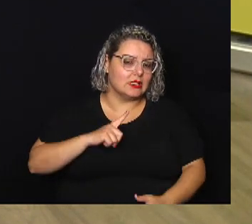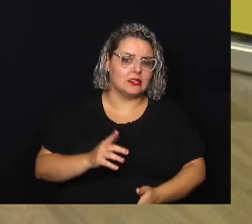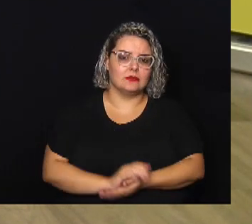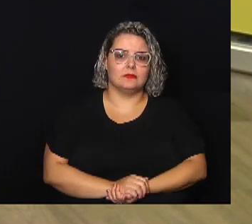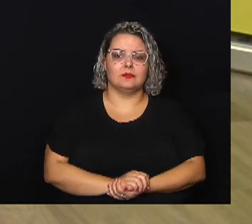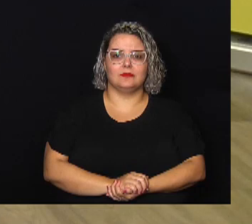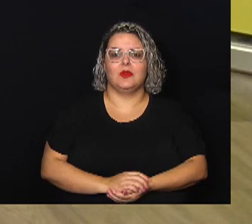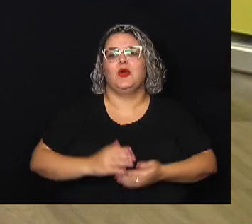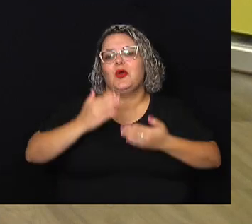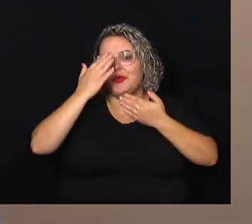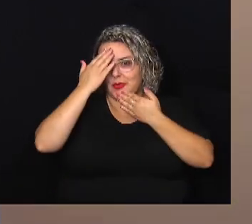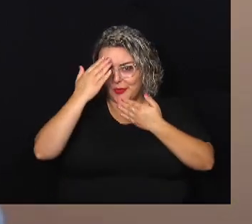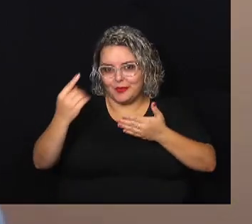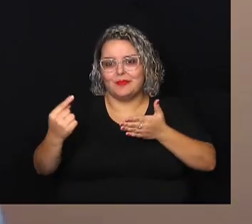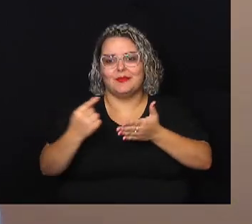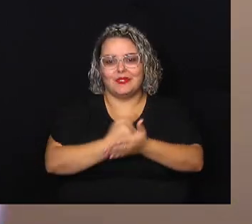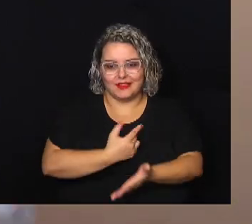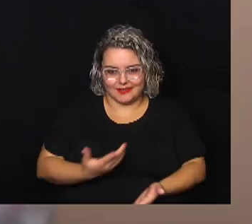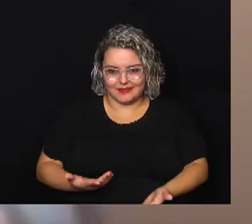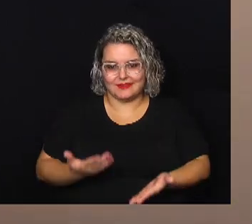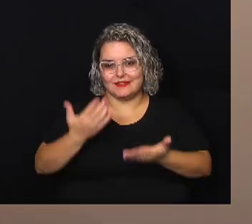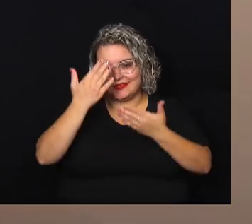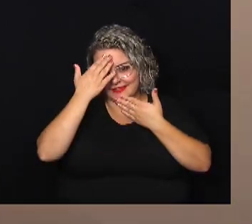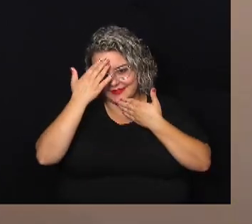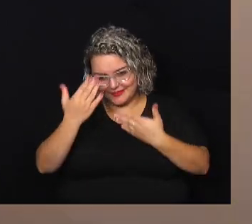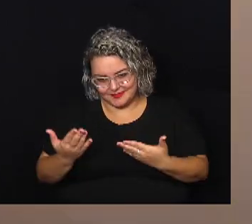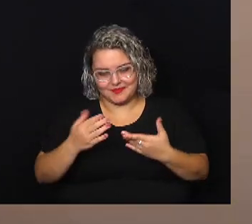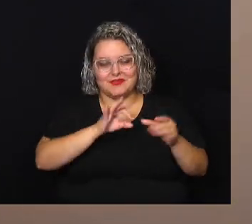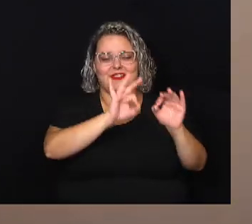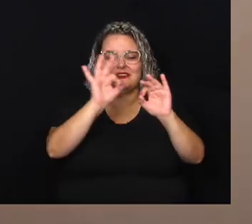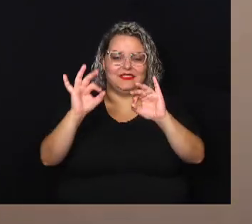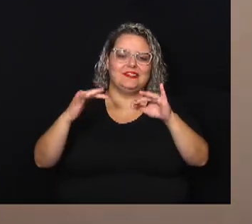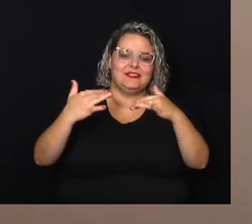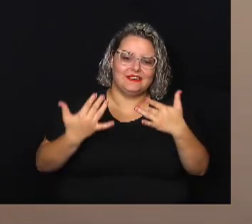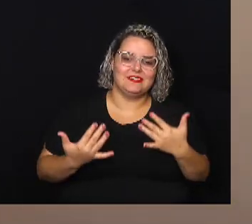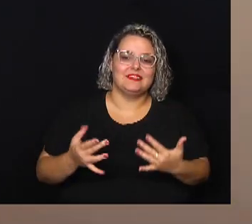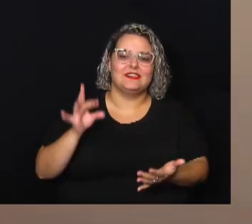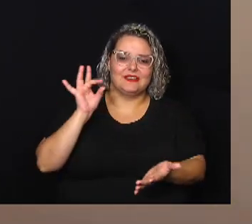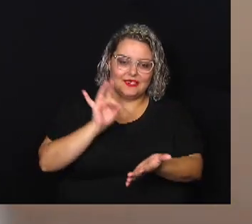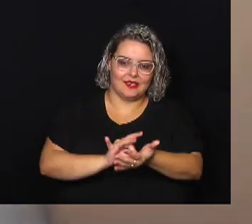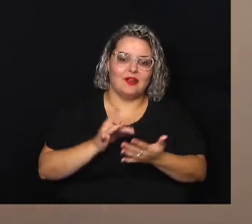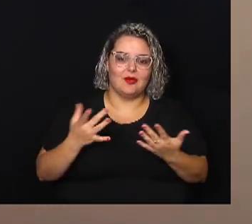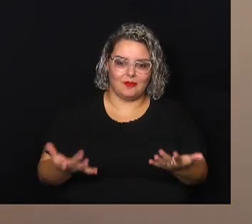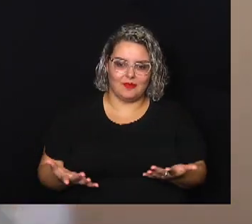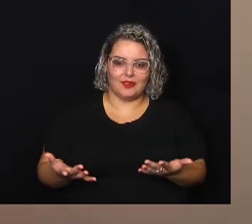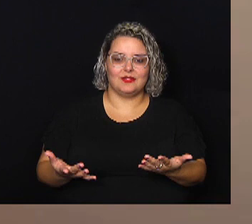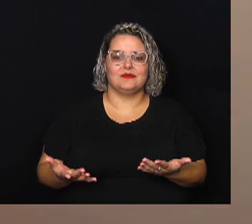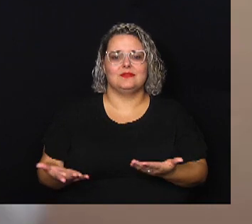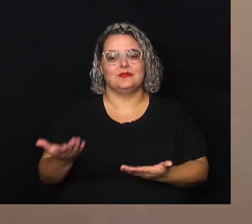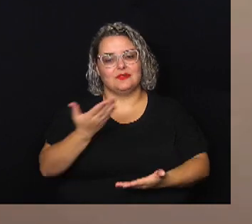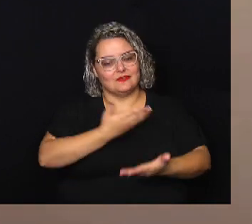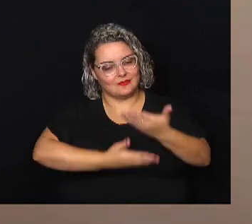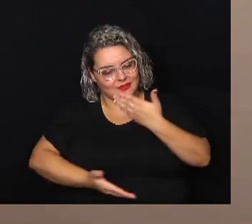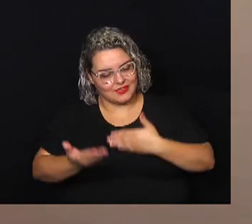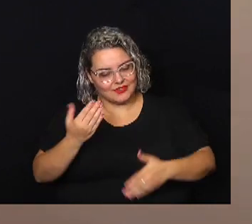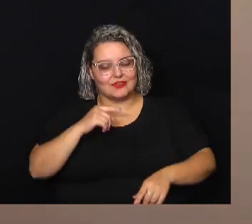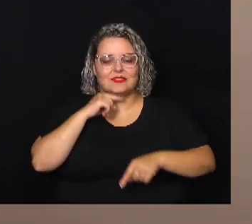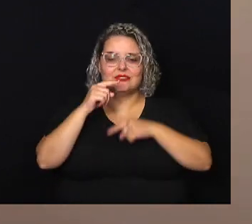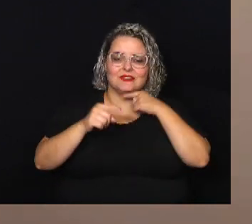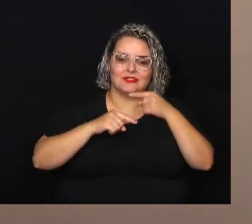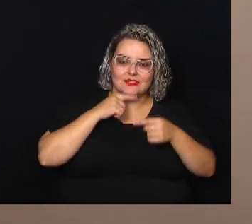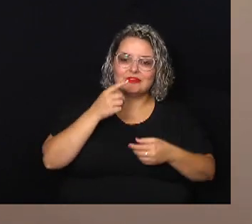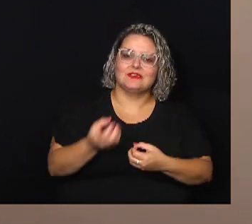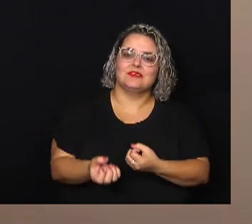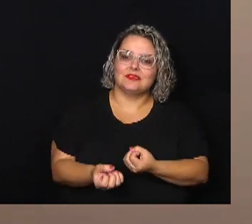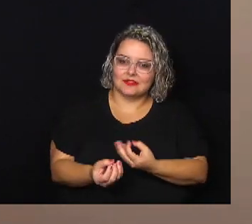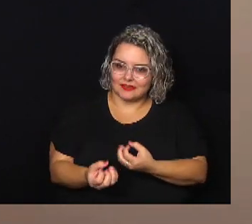Muito obrigado pela pergunta, muito obrigado por estar nos assistindo e realmente compartilhando essas dúvidas, essas